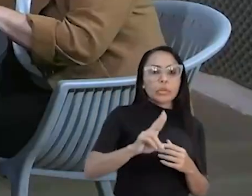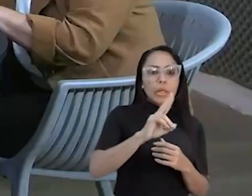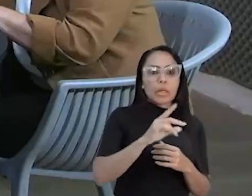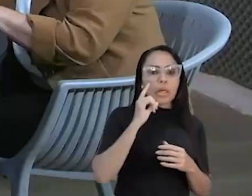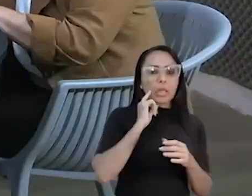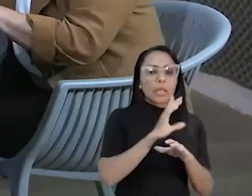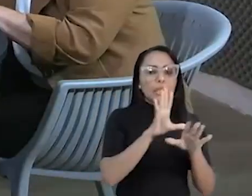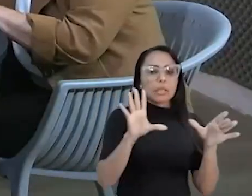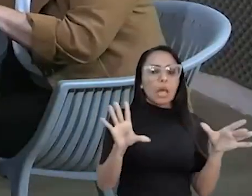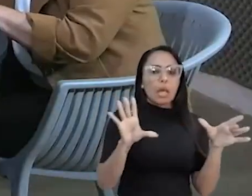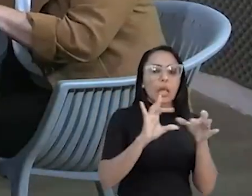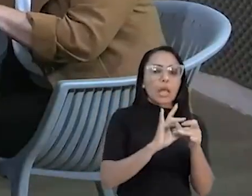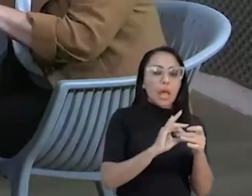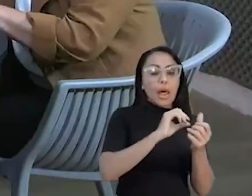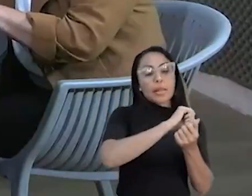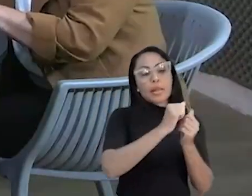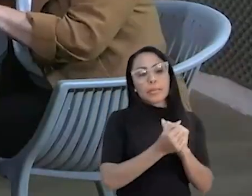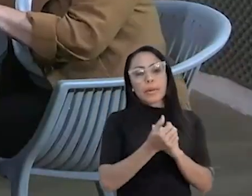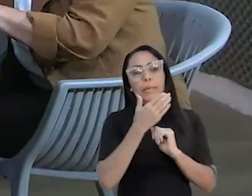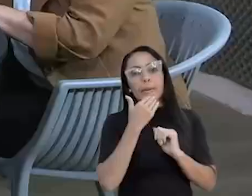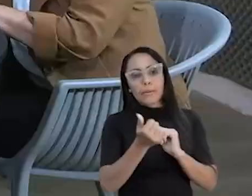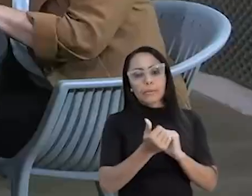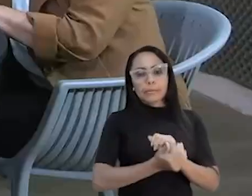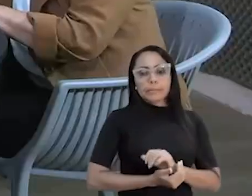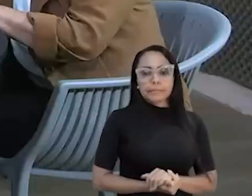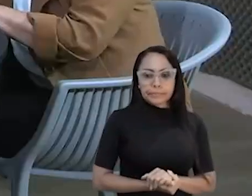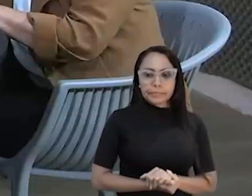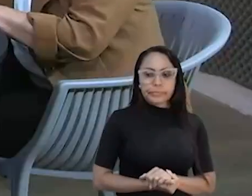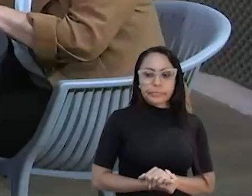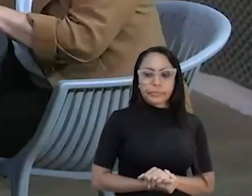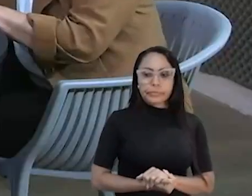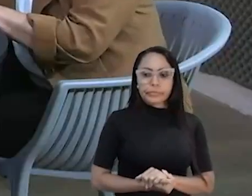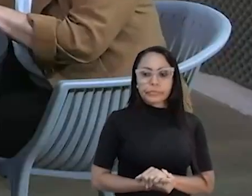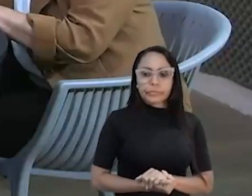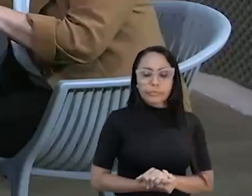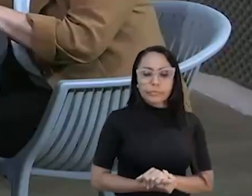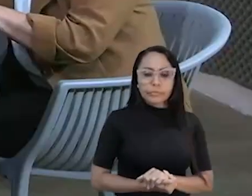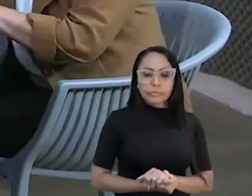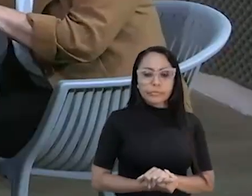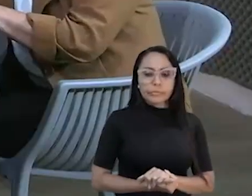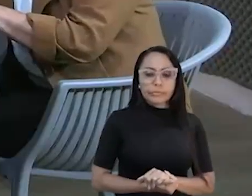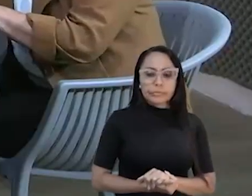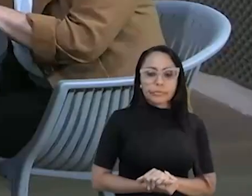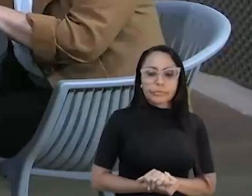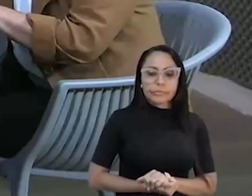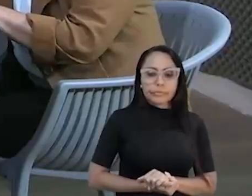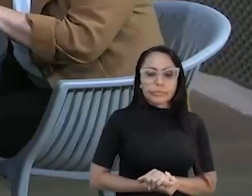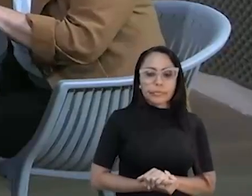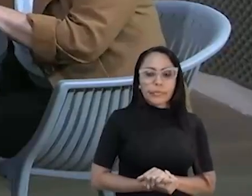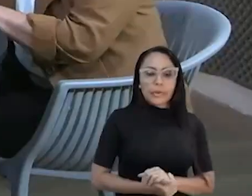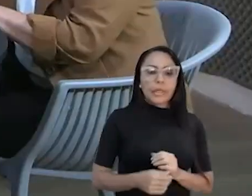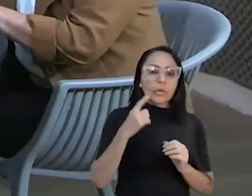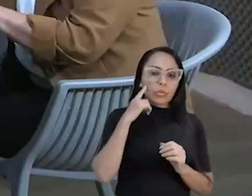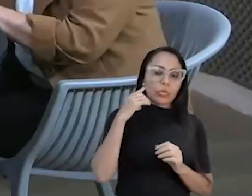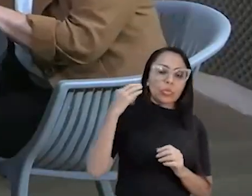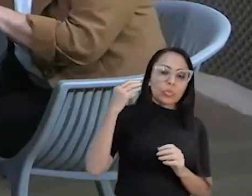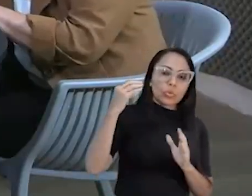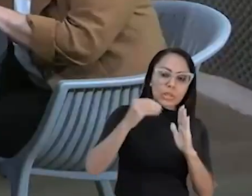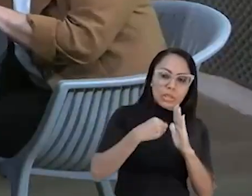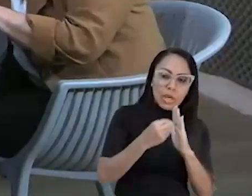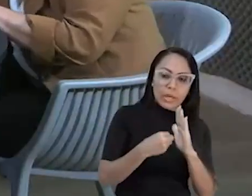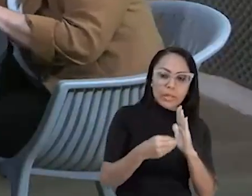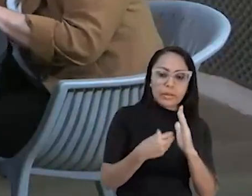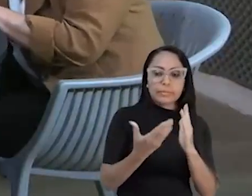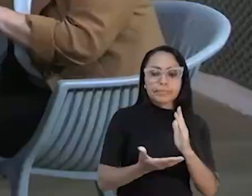adequar melhor ao projeto que você está fazendo. Exatamente. Aí eu fico sempre lembrando aos meninos, design é processo. Isso.